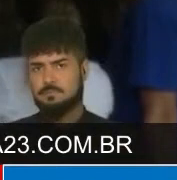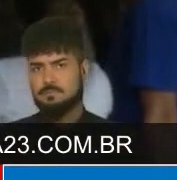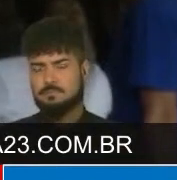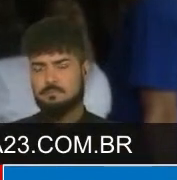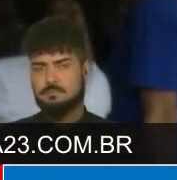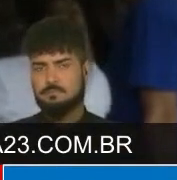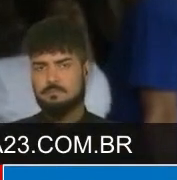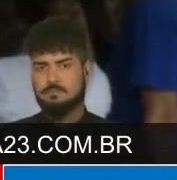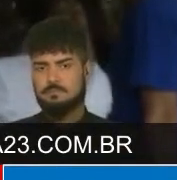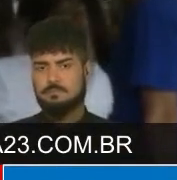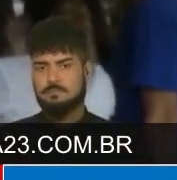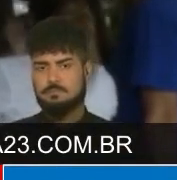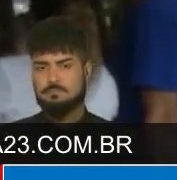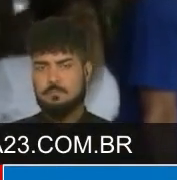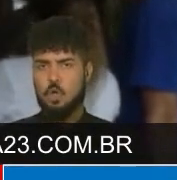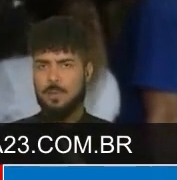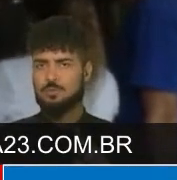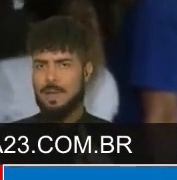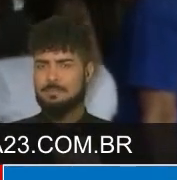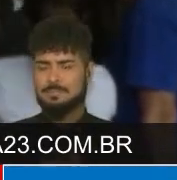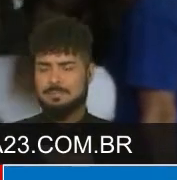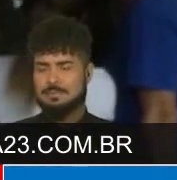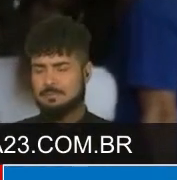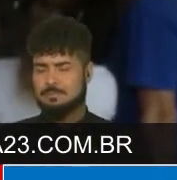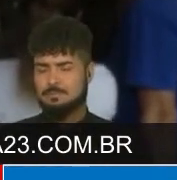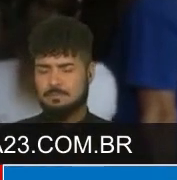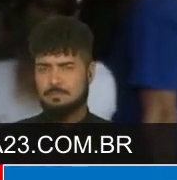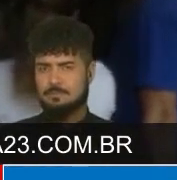né, de Roberto Dinamite.